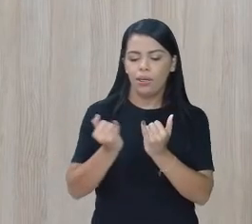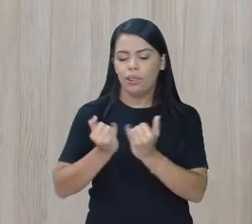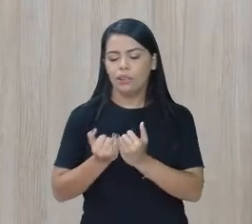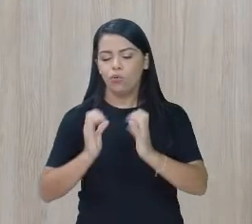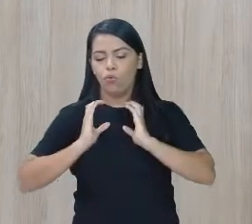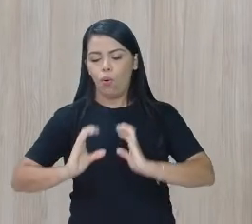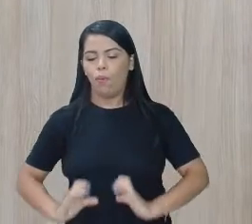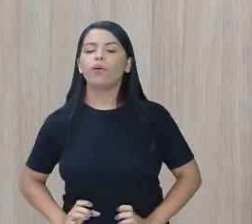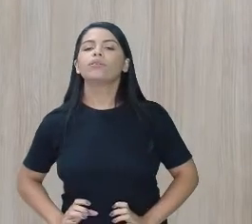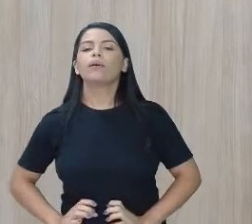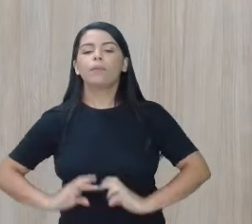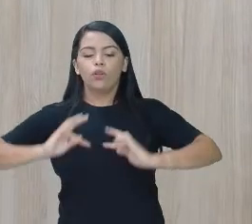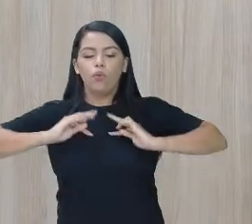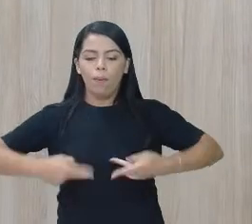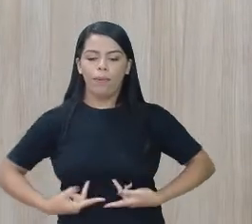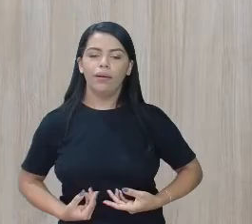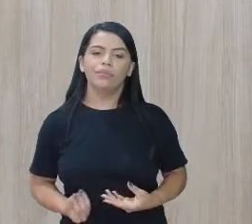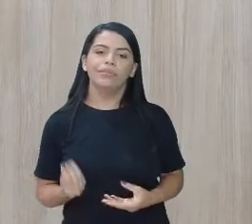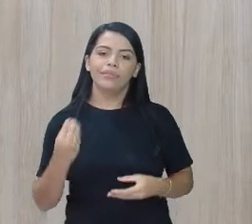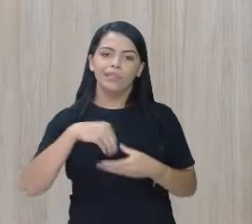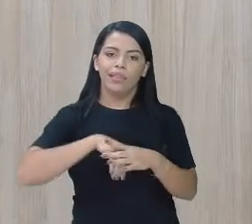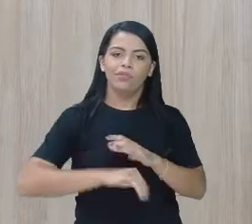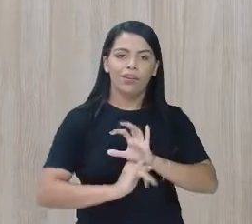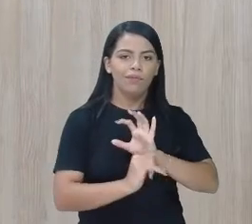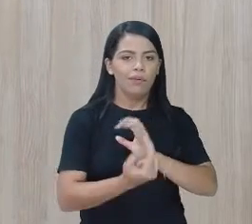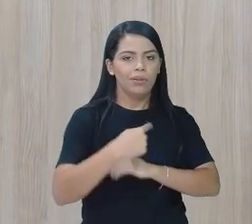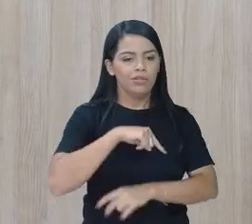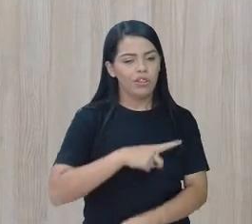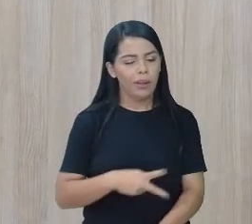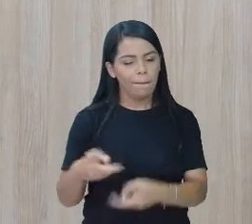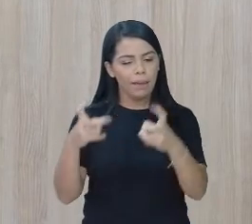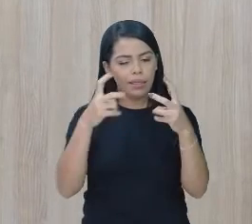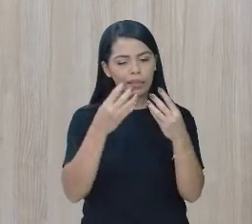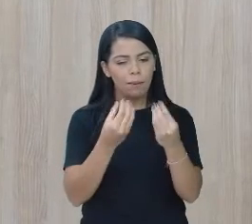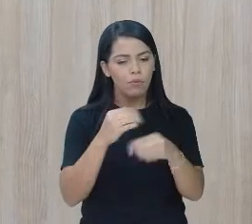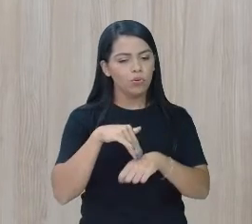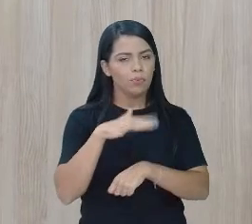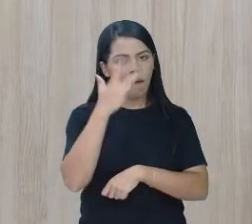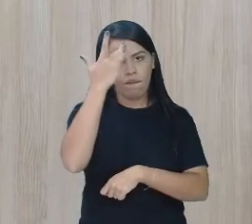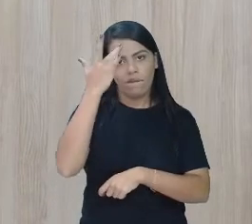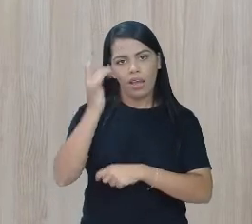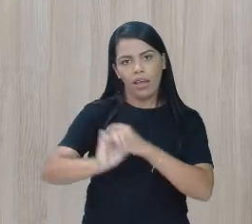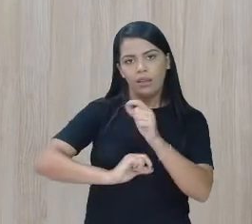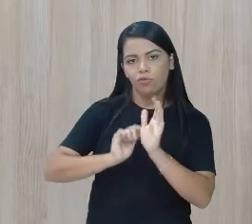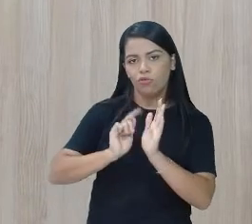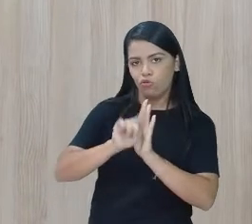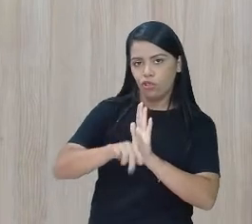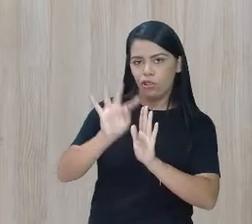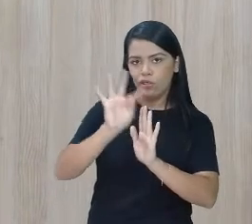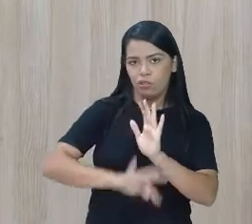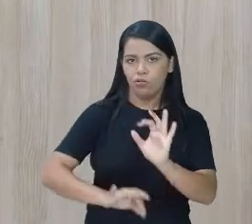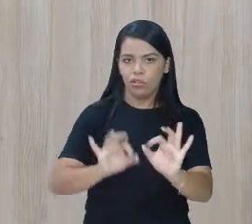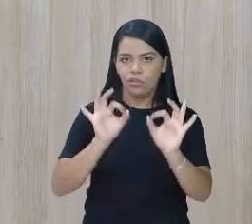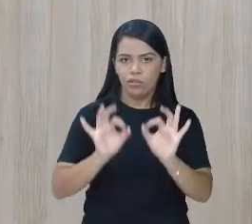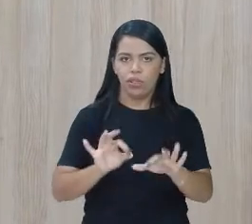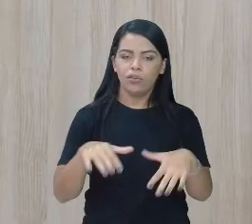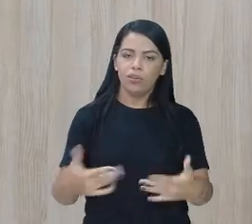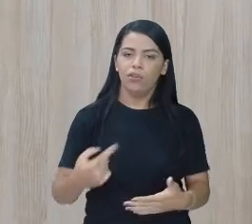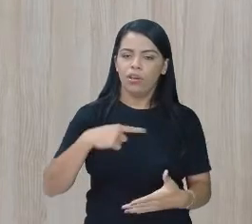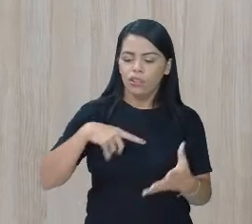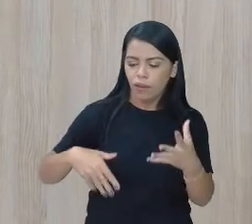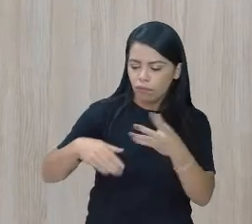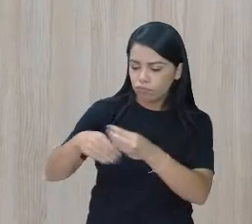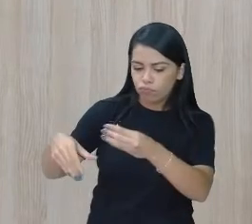com a gente dentro da fábula, a gente consegue também reconhecer muito mais fácil o gênero textual. Então, a gente vai